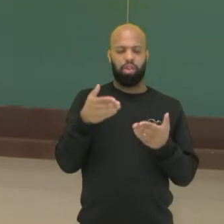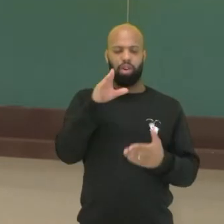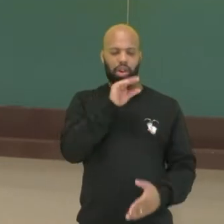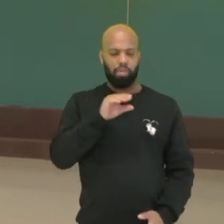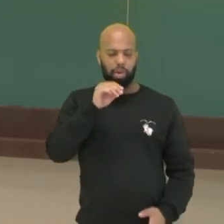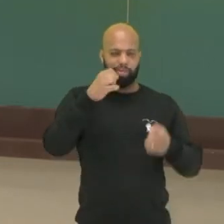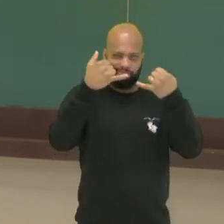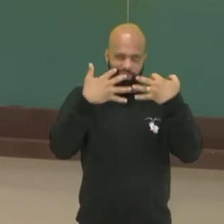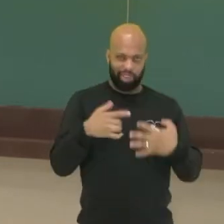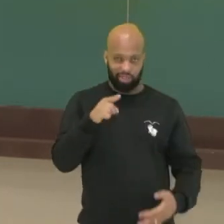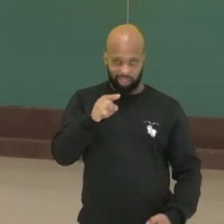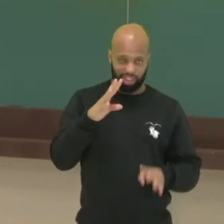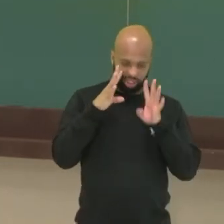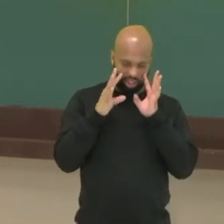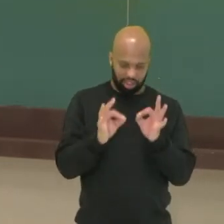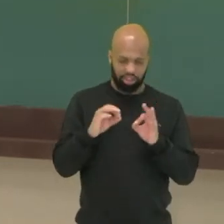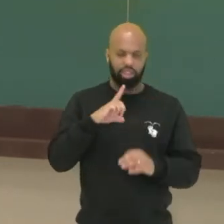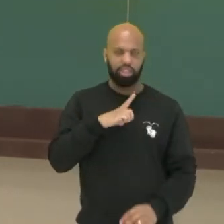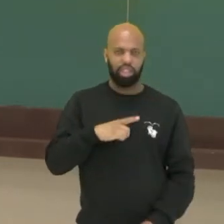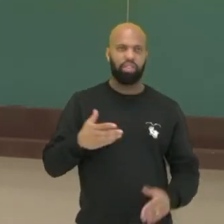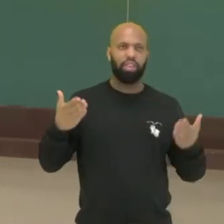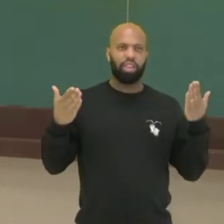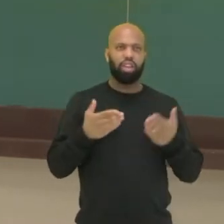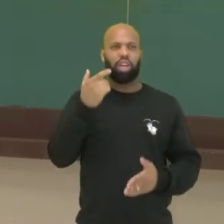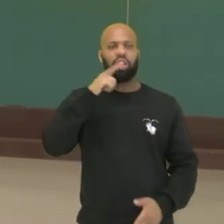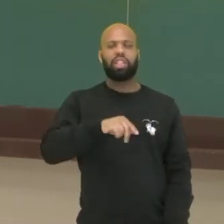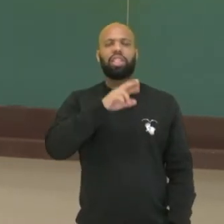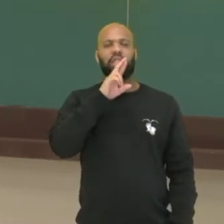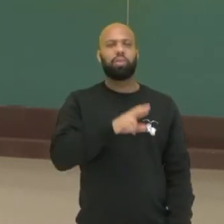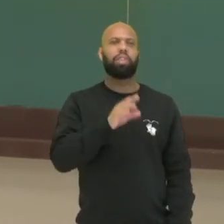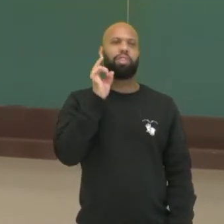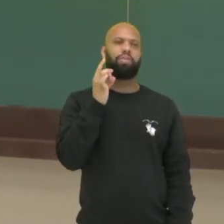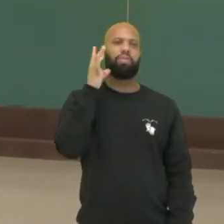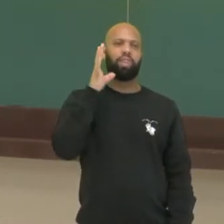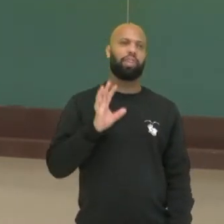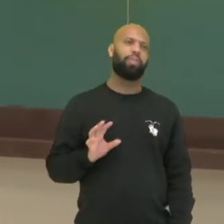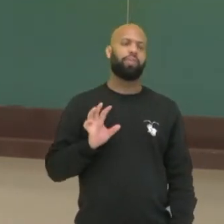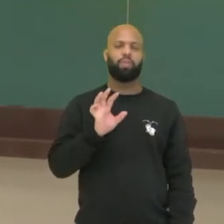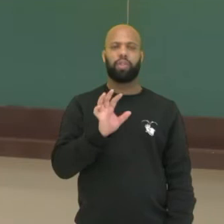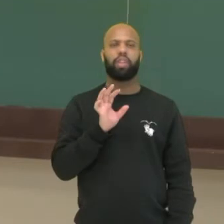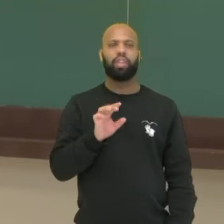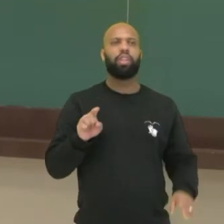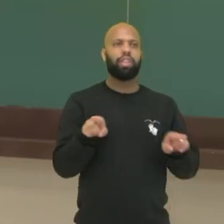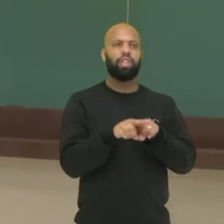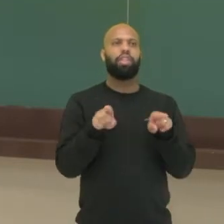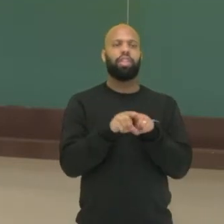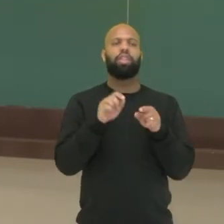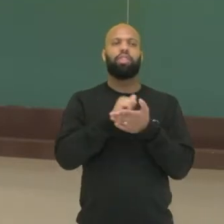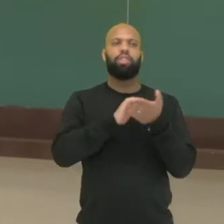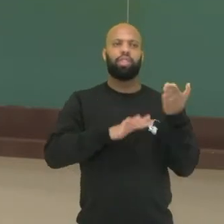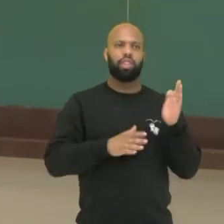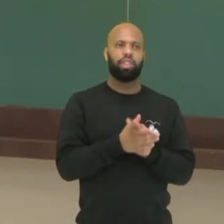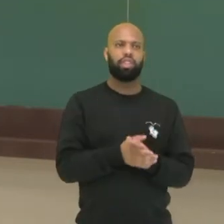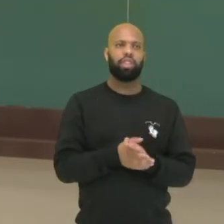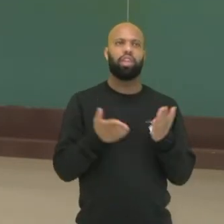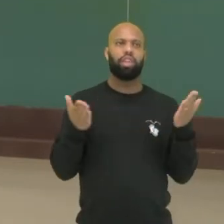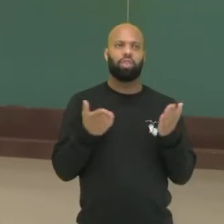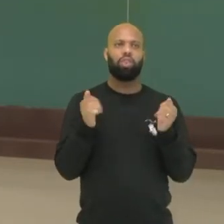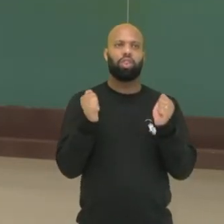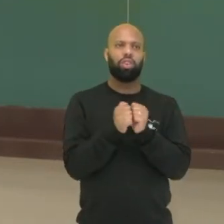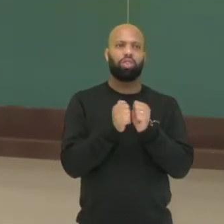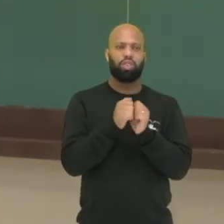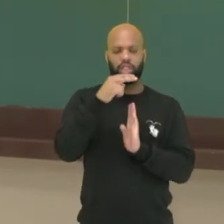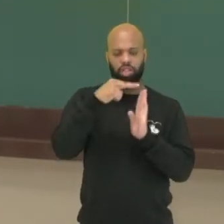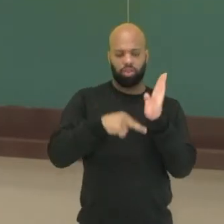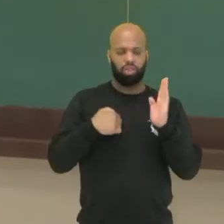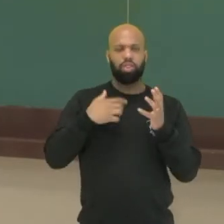pouco com vocês aqui, você já vai responder fácil essa atividade. Acompanhe comigo na leitura e eu